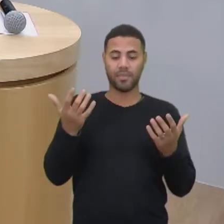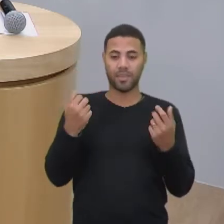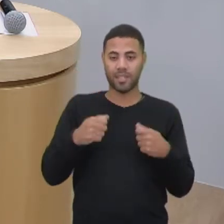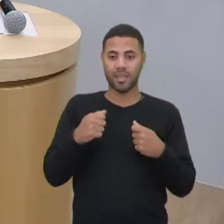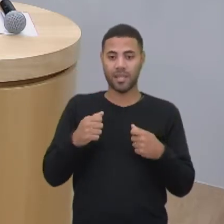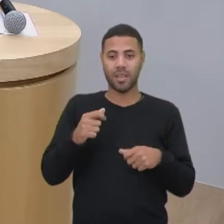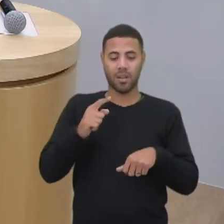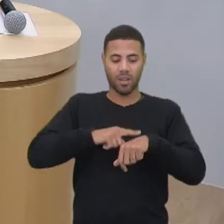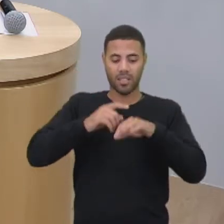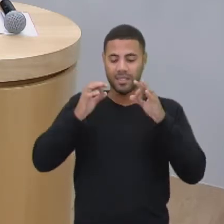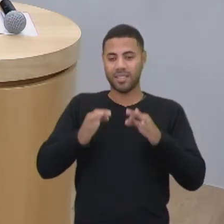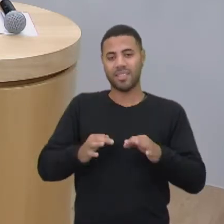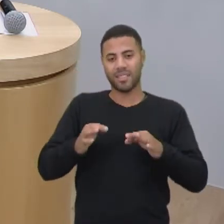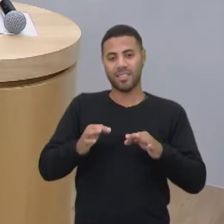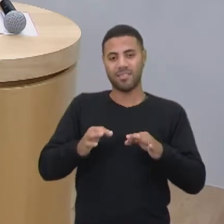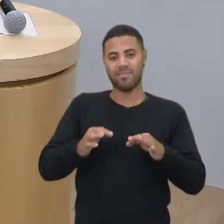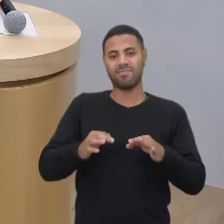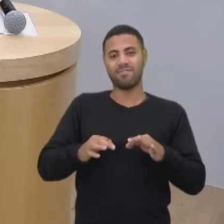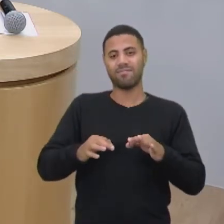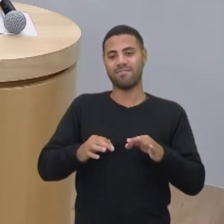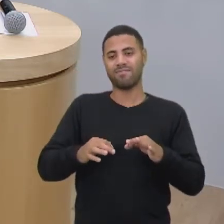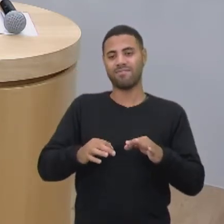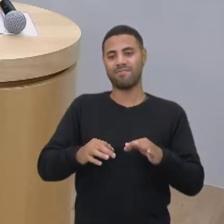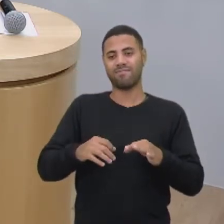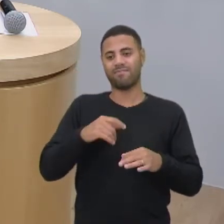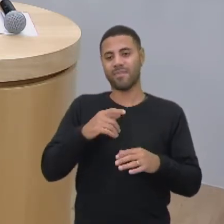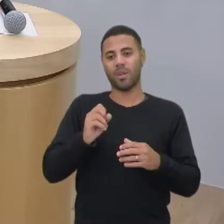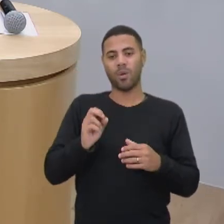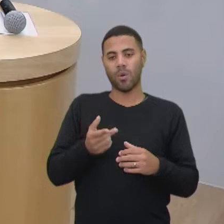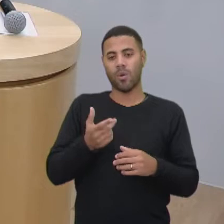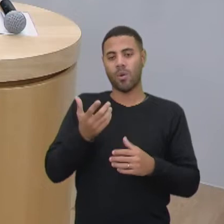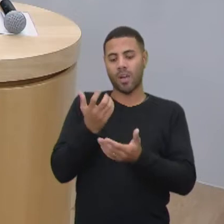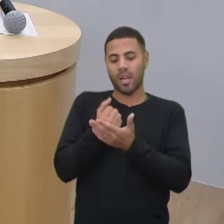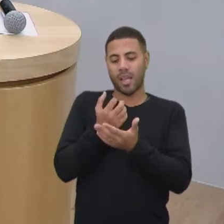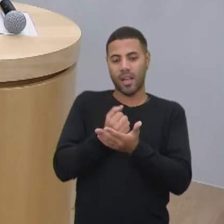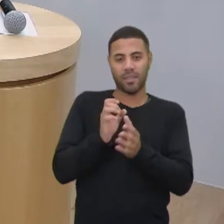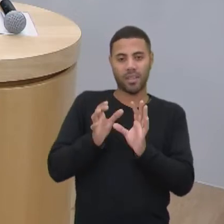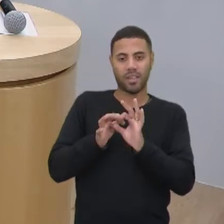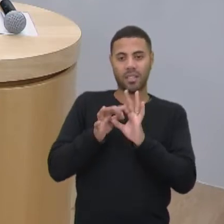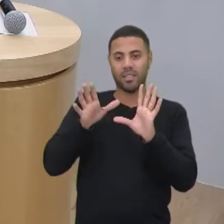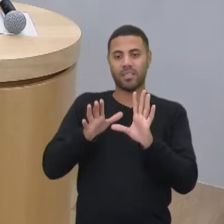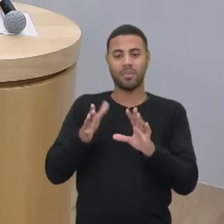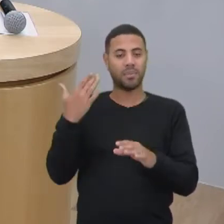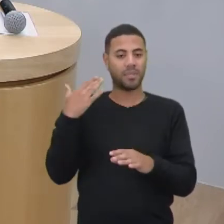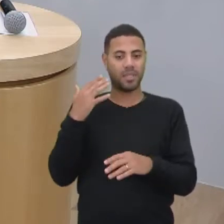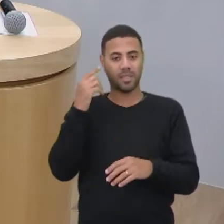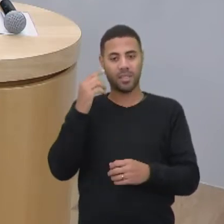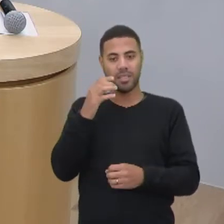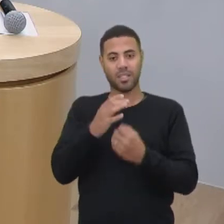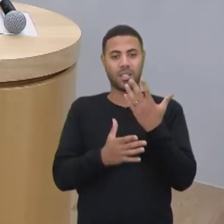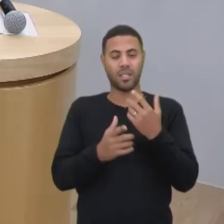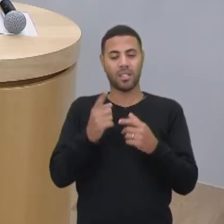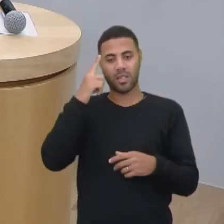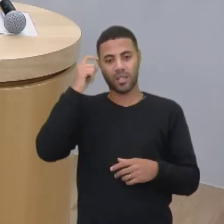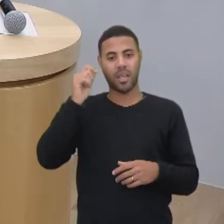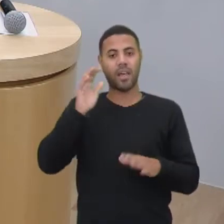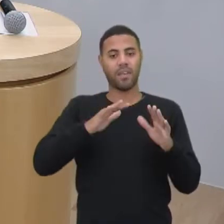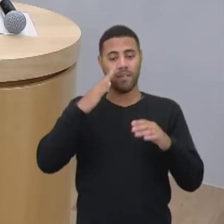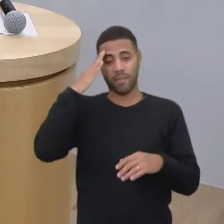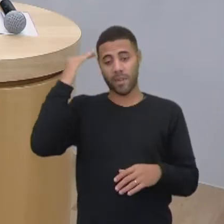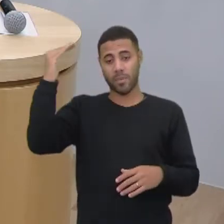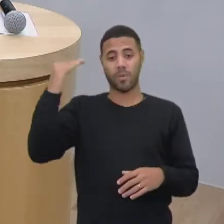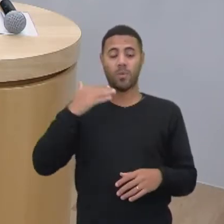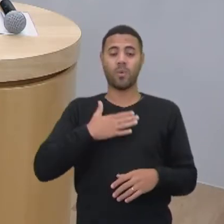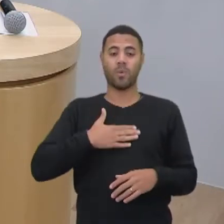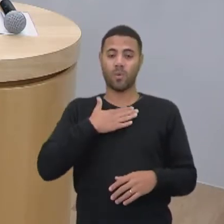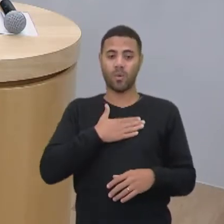estar naquele horário certinho, Tinha que ser aquele horário, Ou então para gravar, quando surgiu Tinha jornalistas famosos que eu